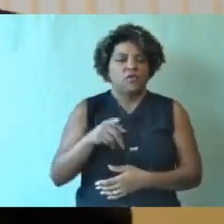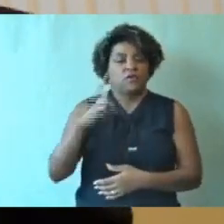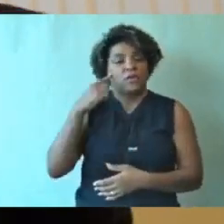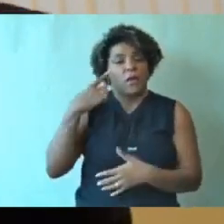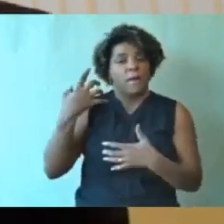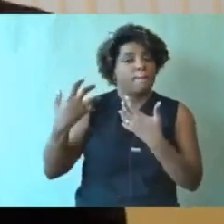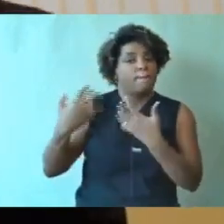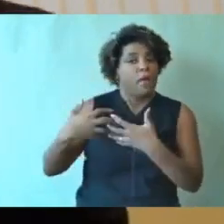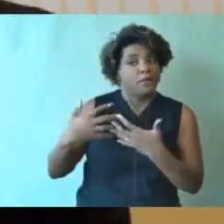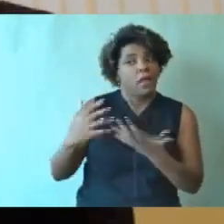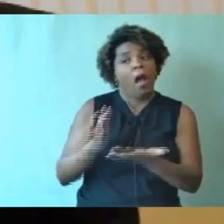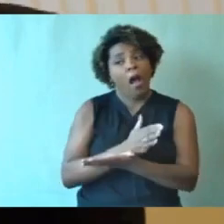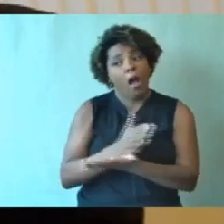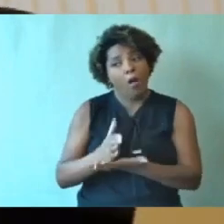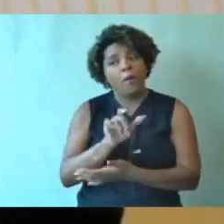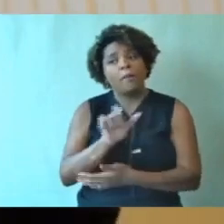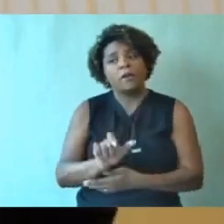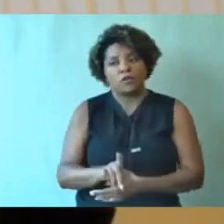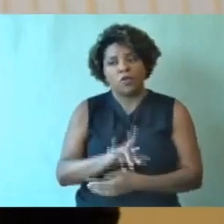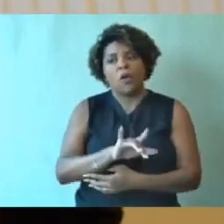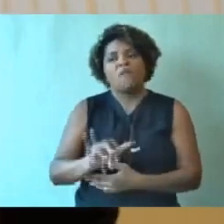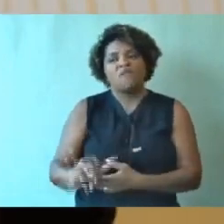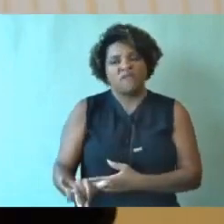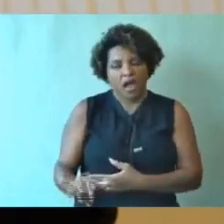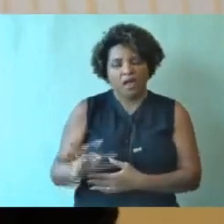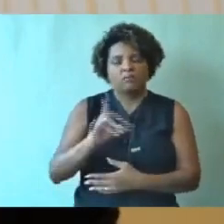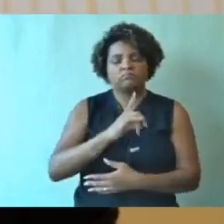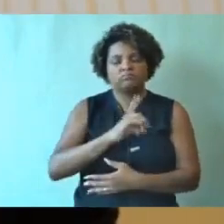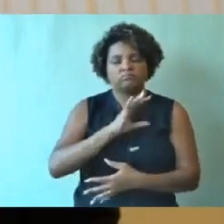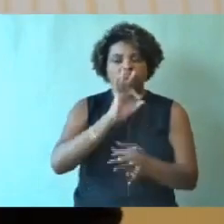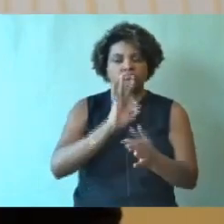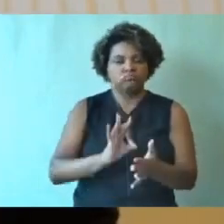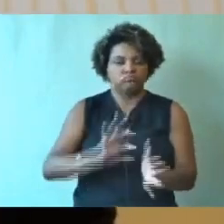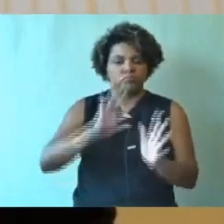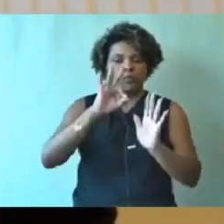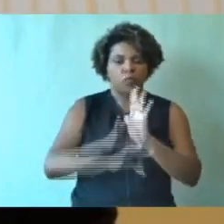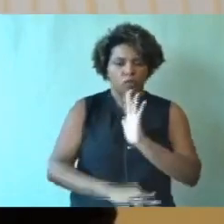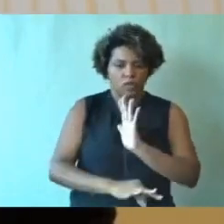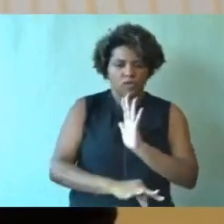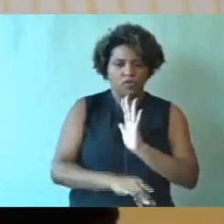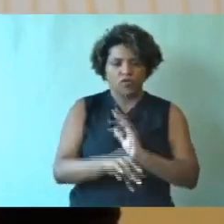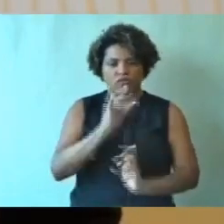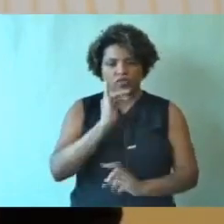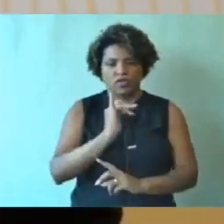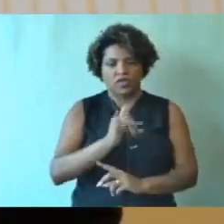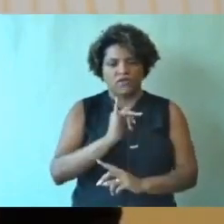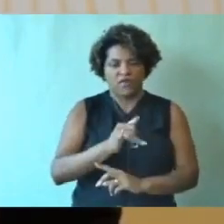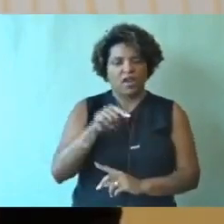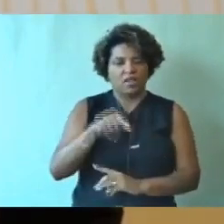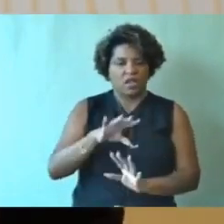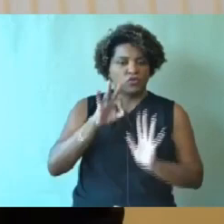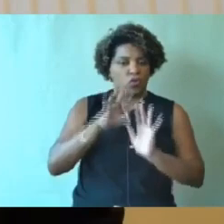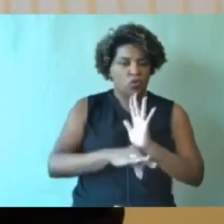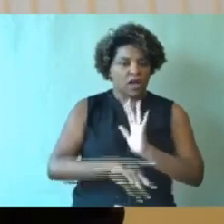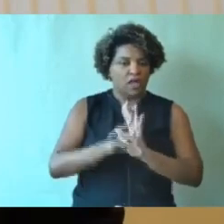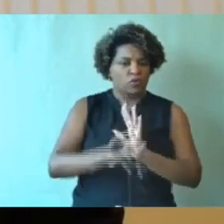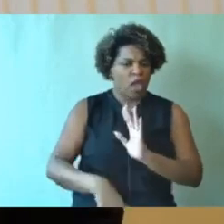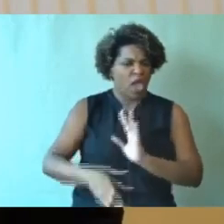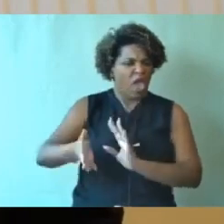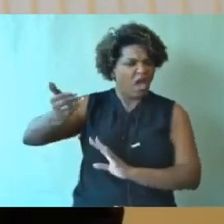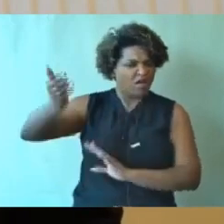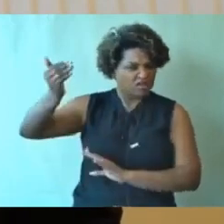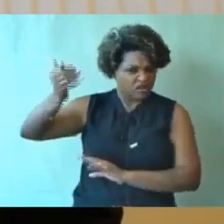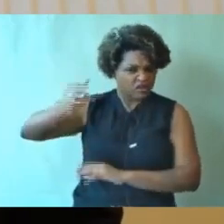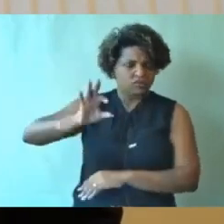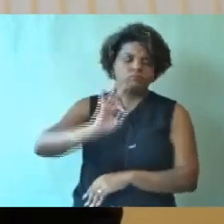consertar esse contrato, que é obrigação contratual. Quando você fala que esse contrato é um contrato antigo, vereador Brown, ele é de 2008, com